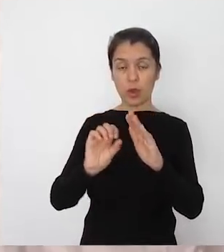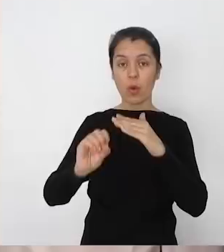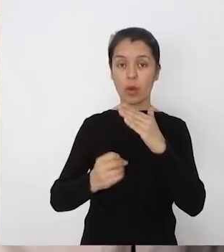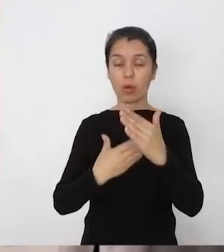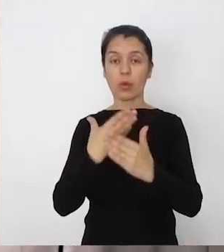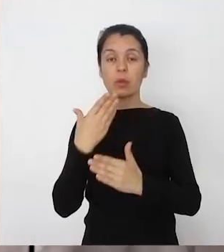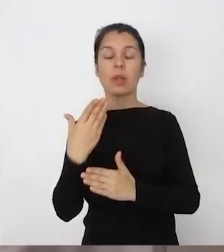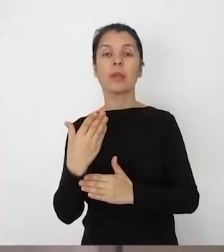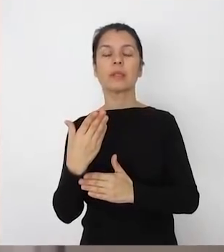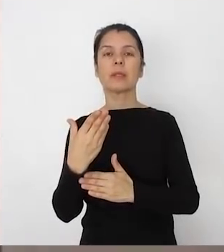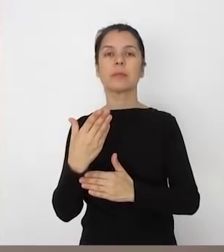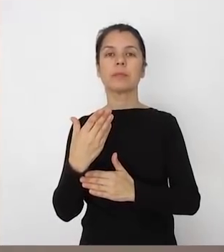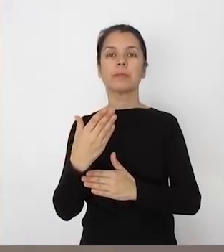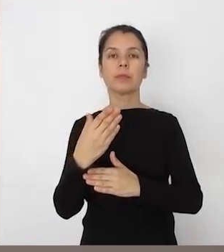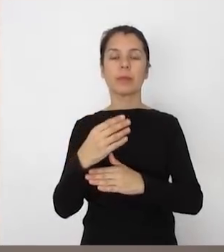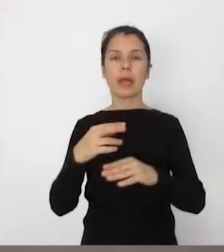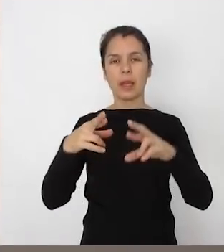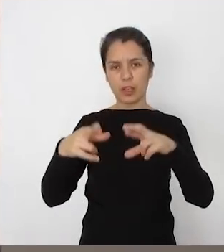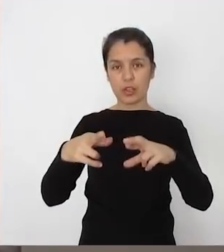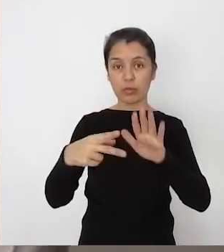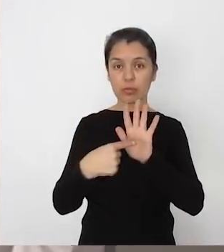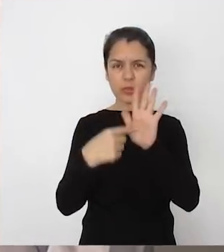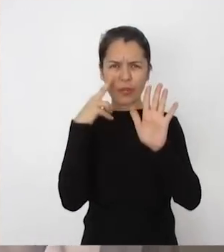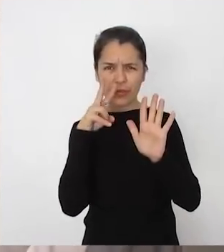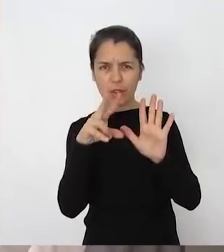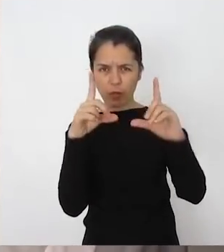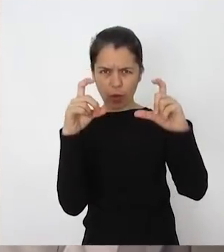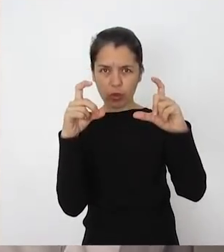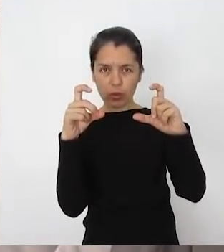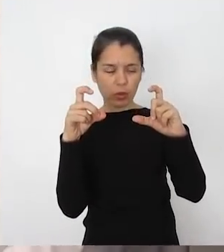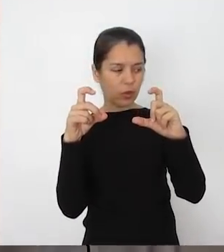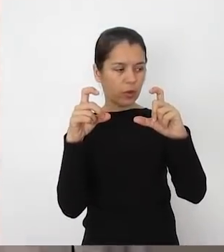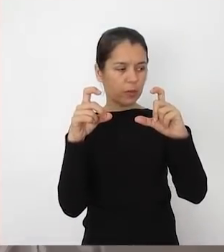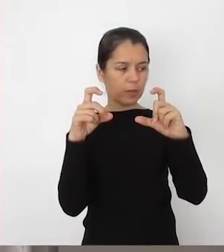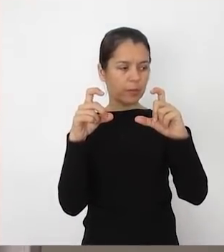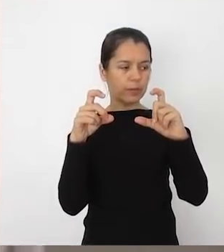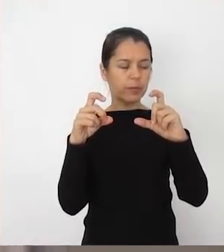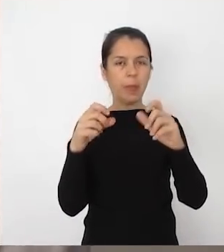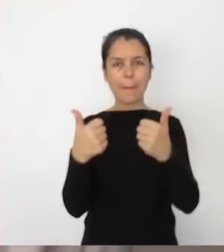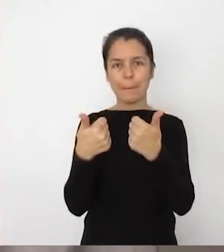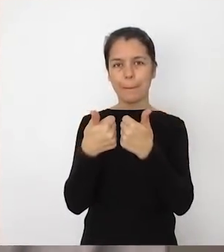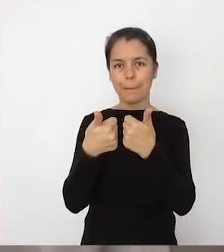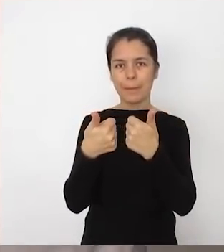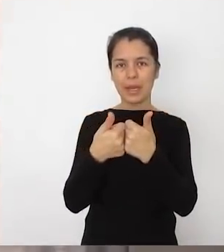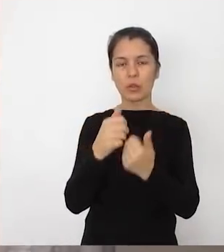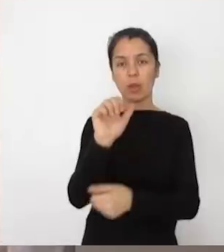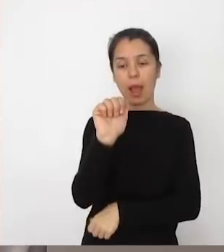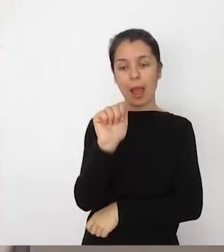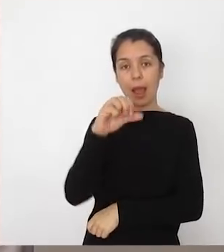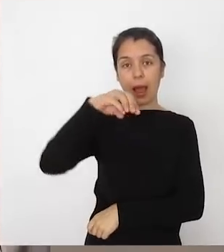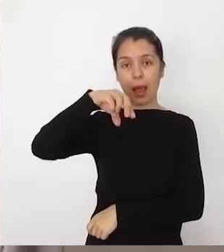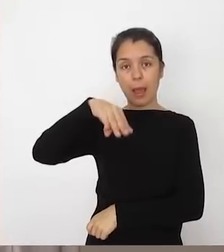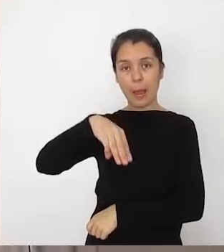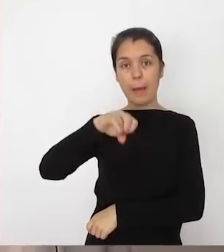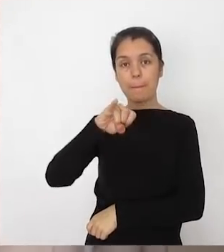as duas classificações diferenciadas de antipsicóticos. Nós temos os antipsicóticos de primeira geração são os primeiros a serem feitos,